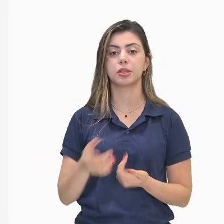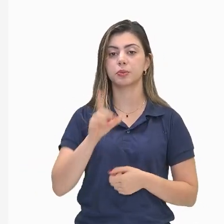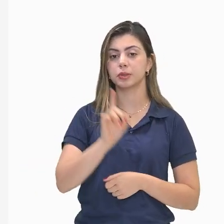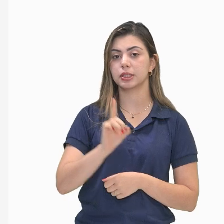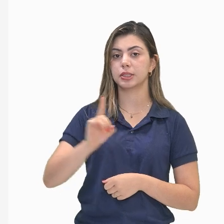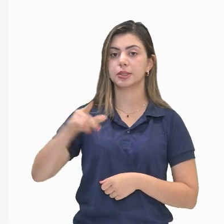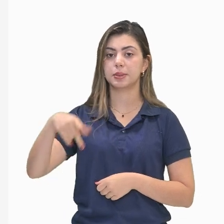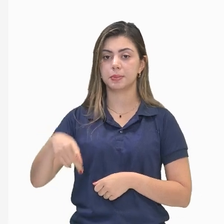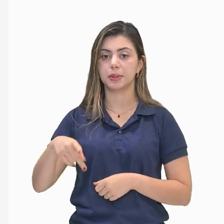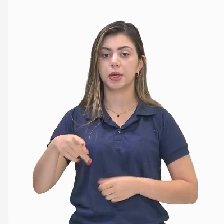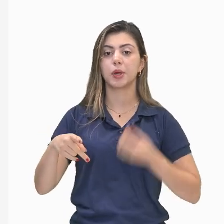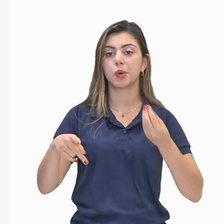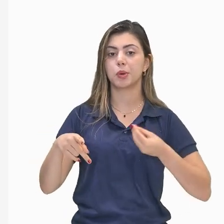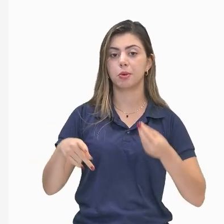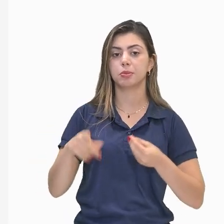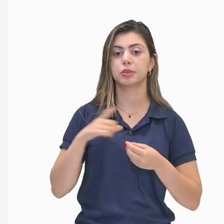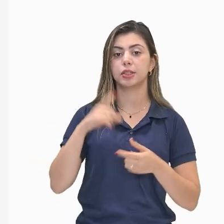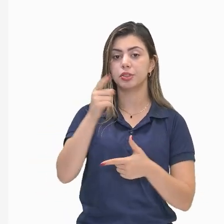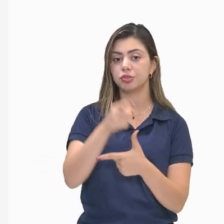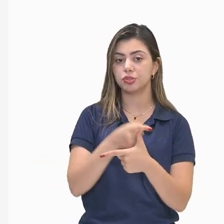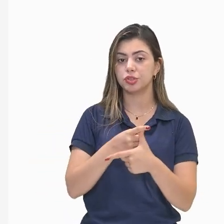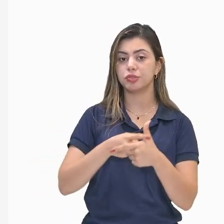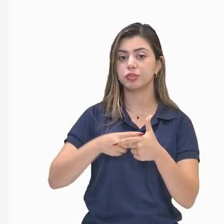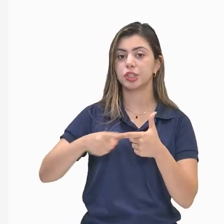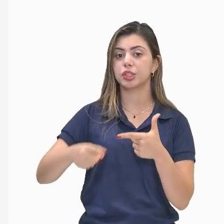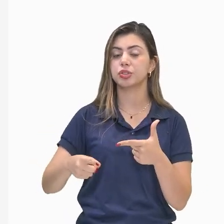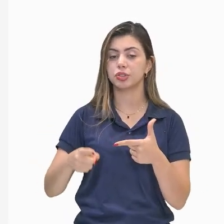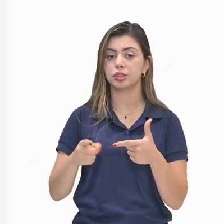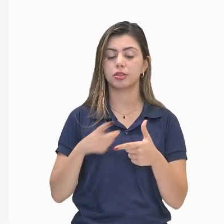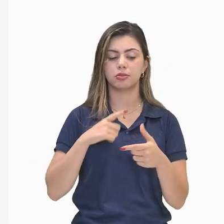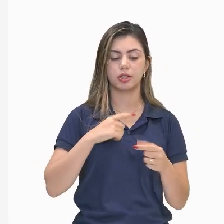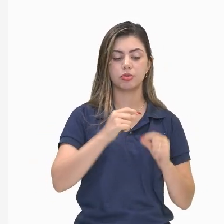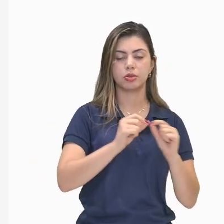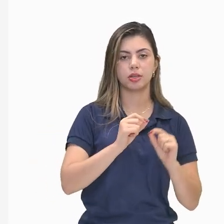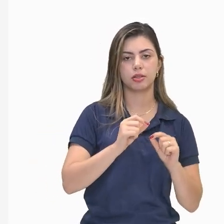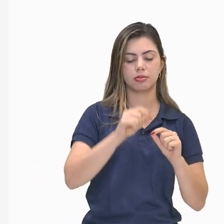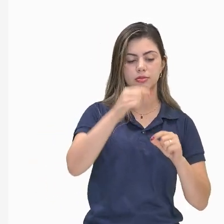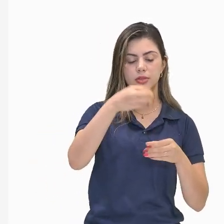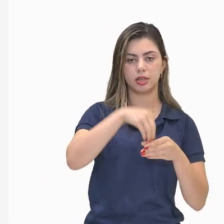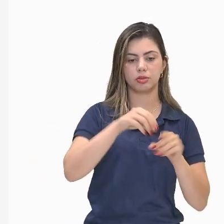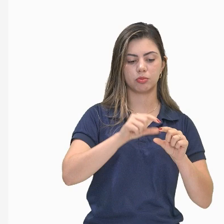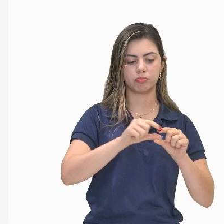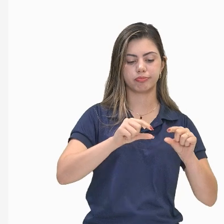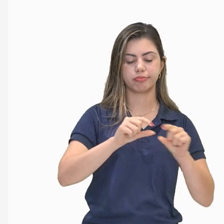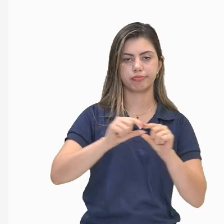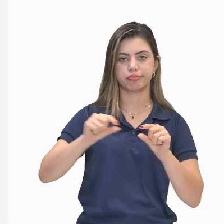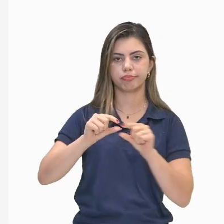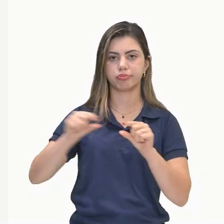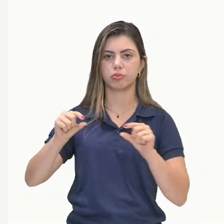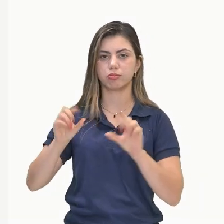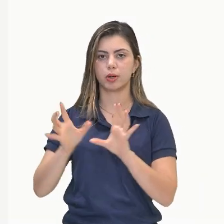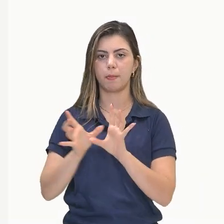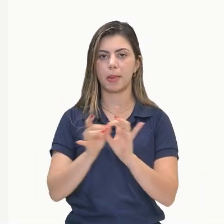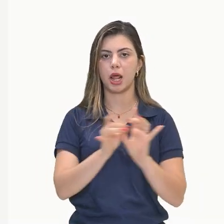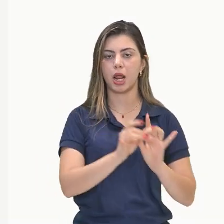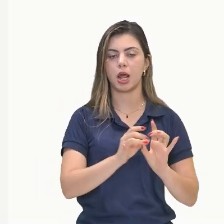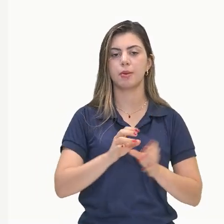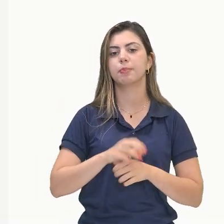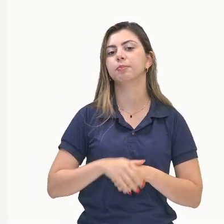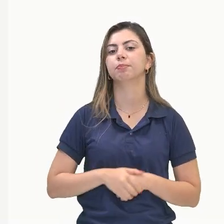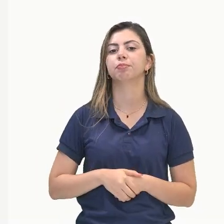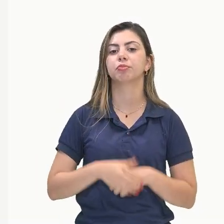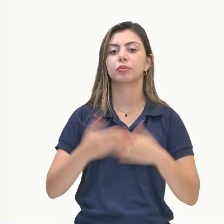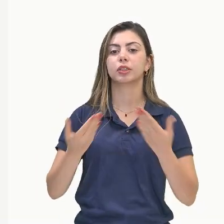ou DDP, ela é dividida entre os capacitores da associação. Dessa forma, pessoal,